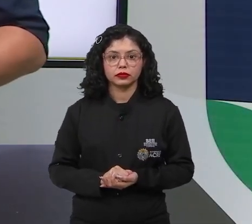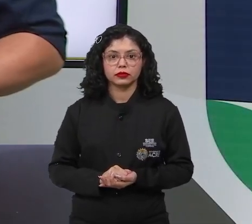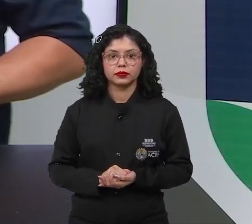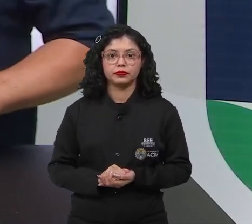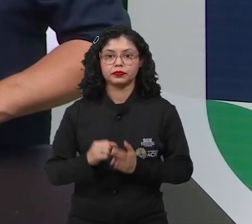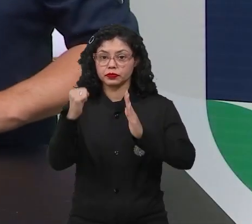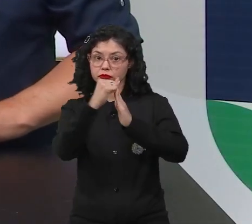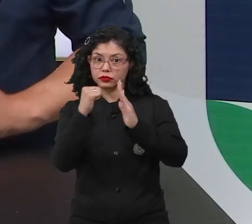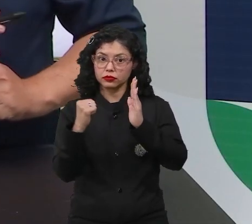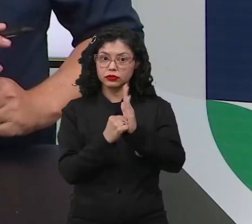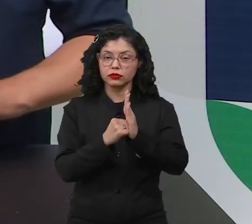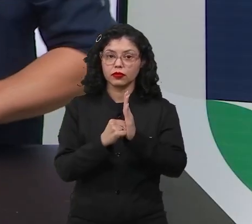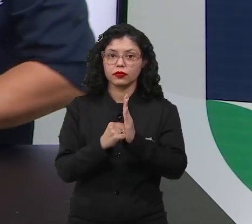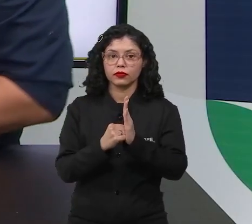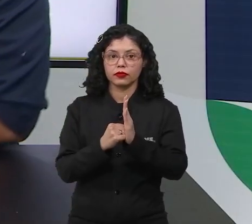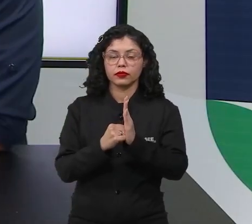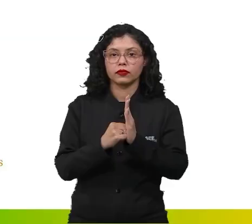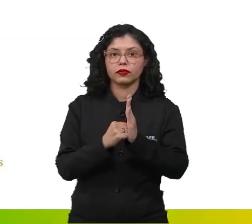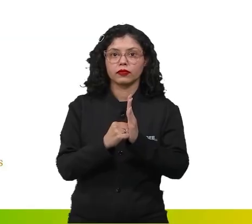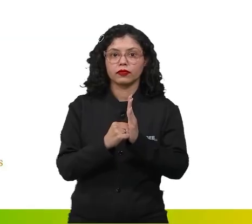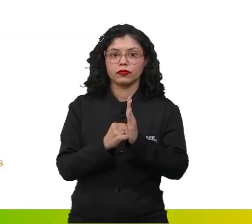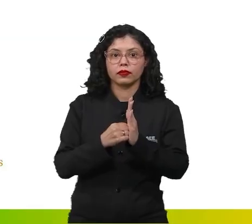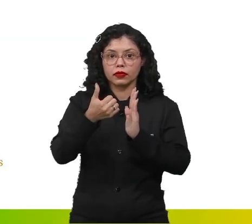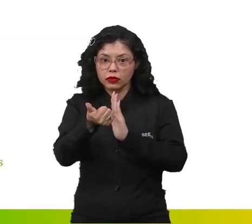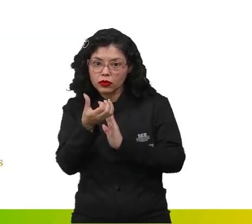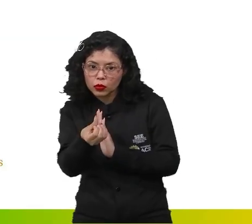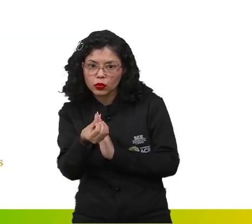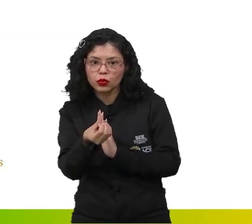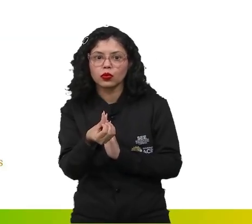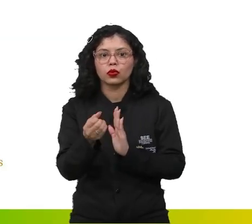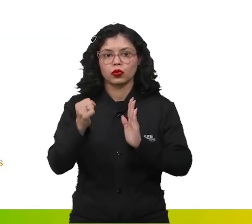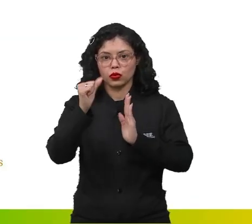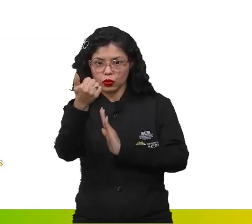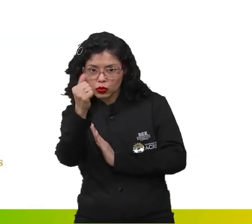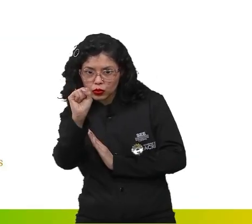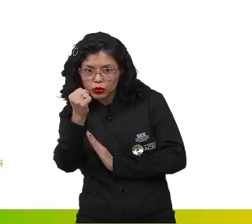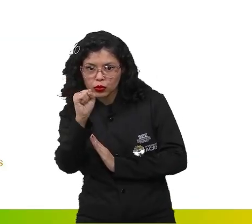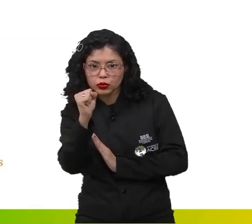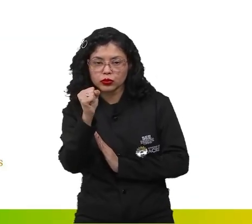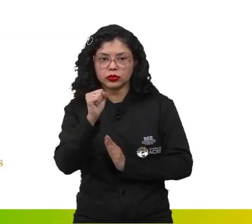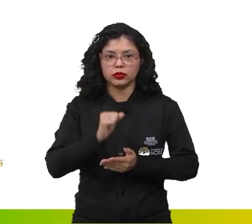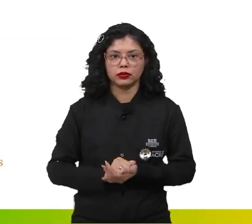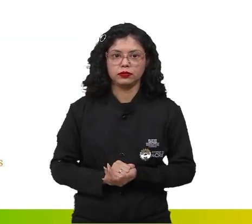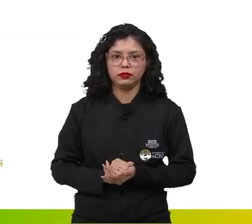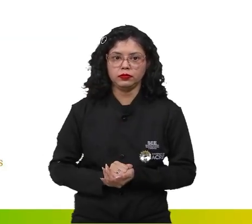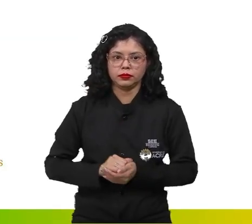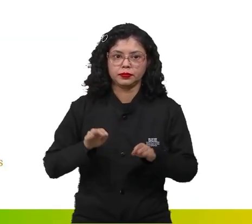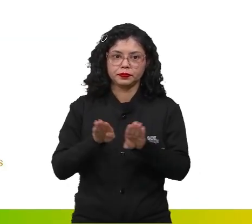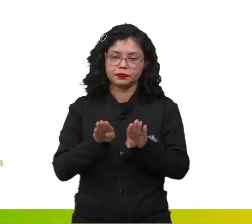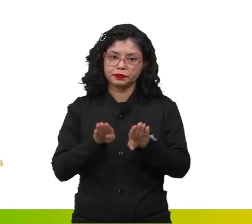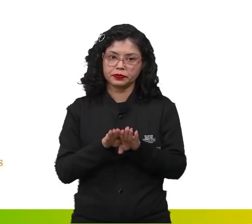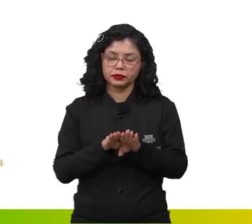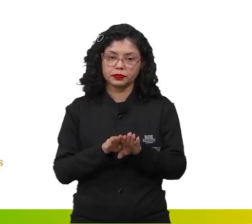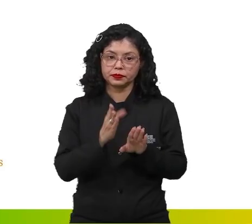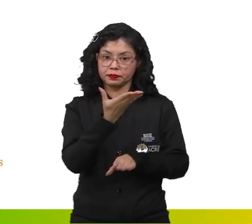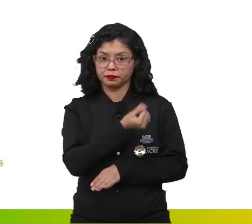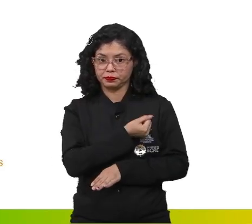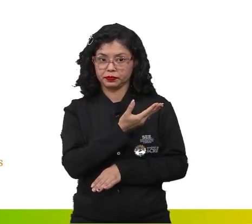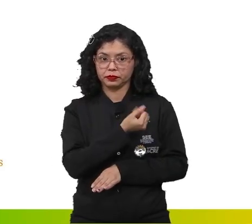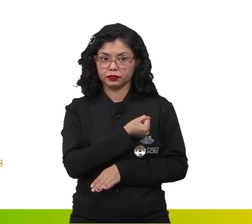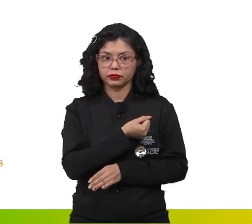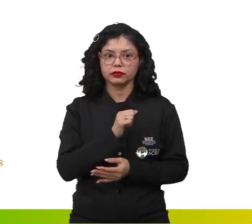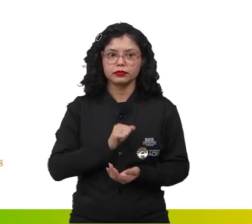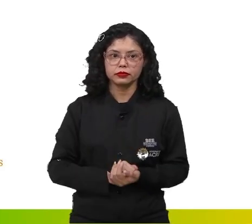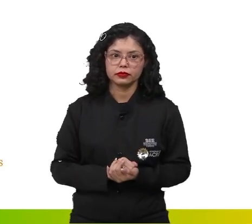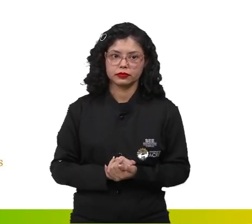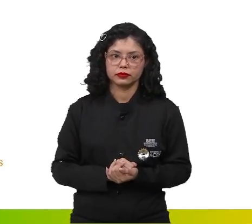Nos séculos, aliás, os séculos 16 e 18, olha esses números,